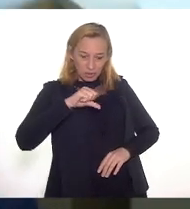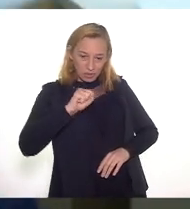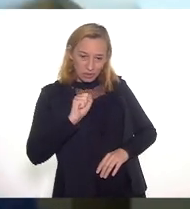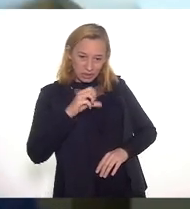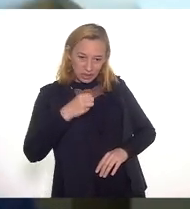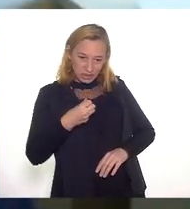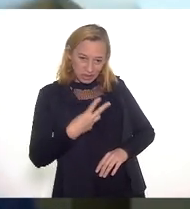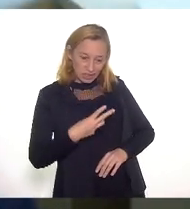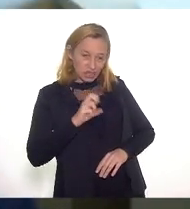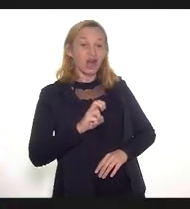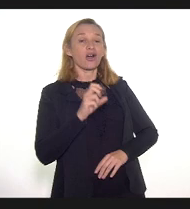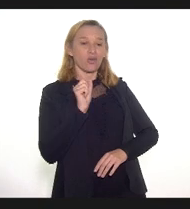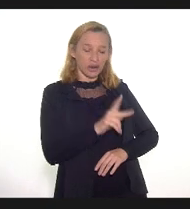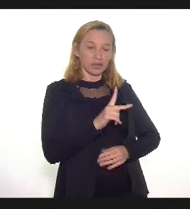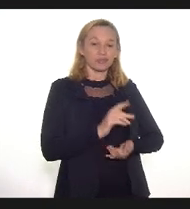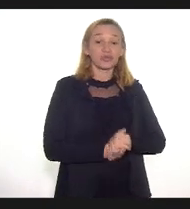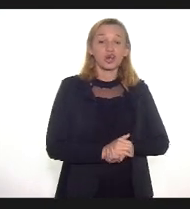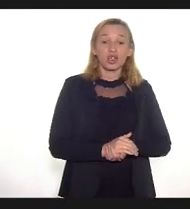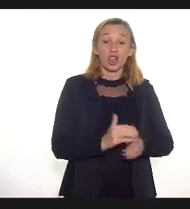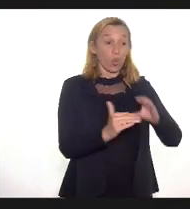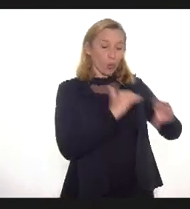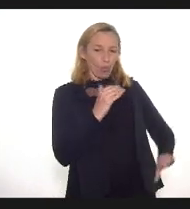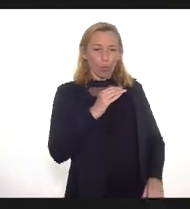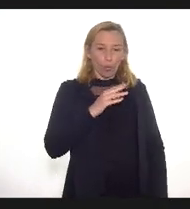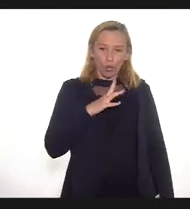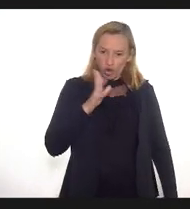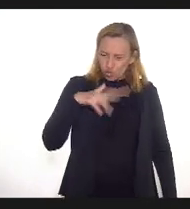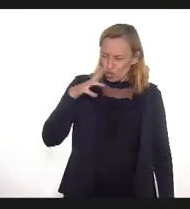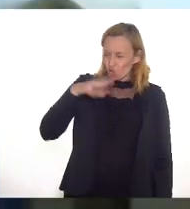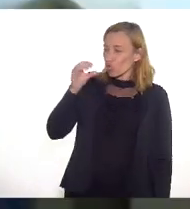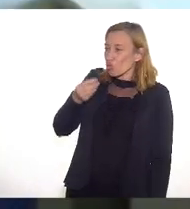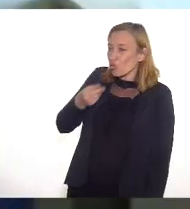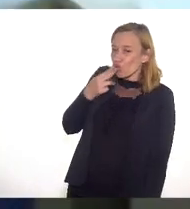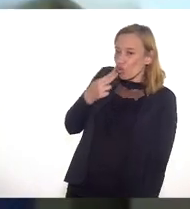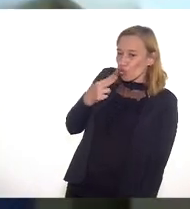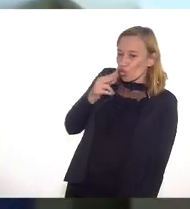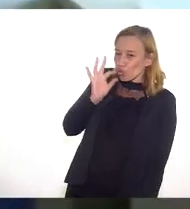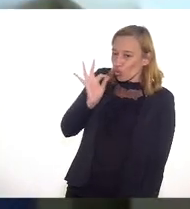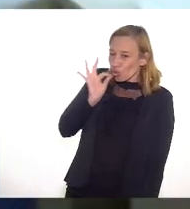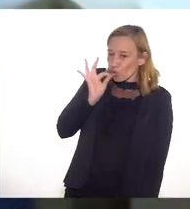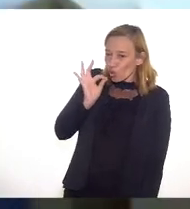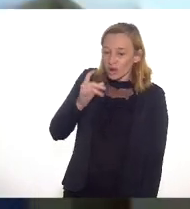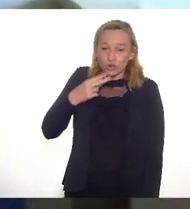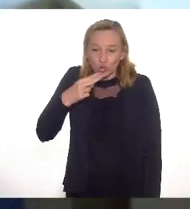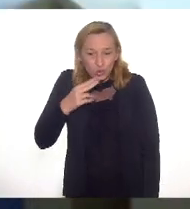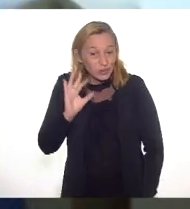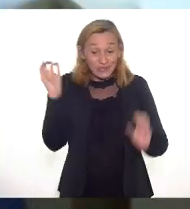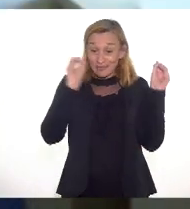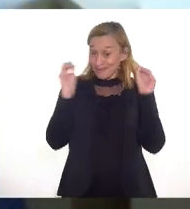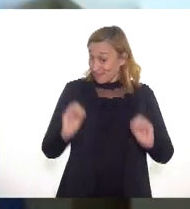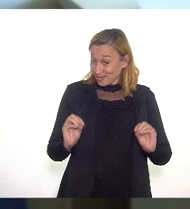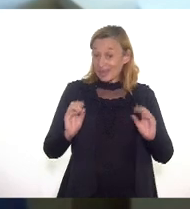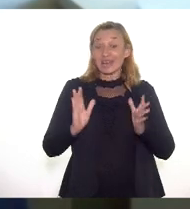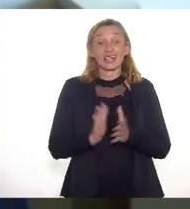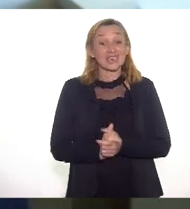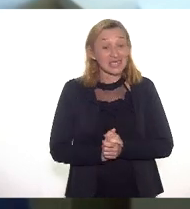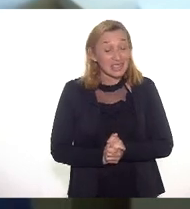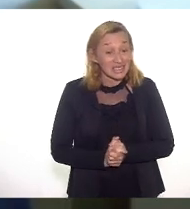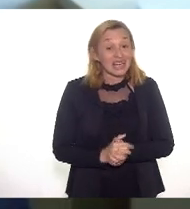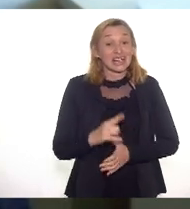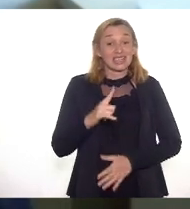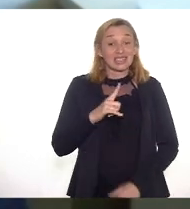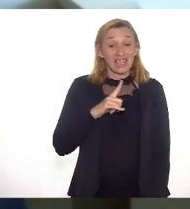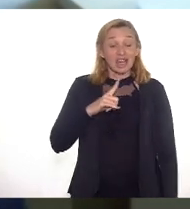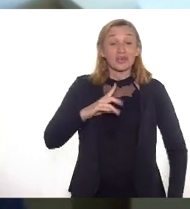celular. Ah, ok. Como eu nunca fumei nem cigarro, eu tenho